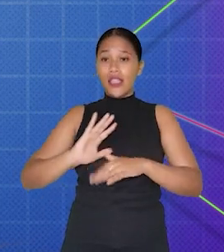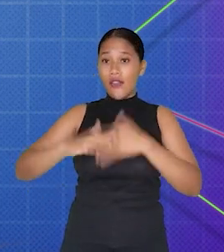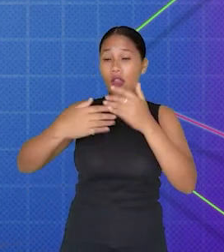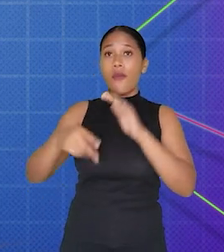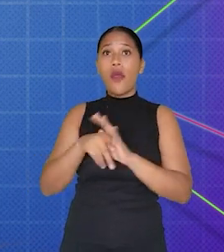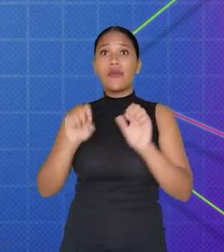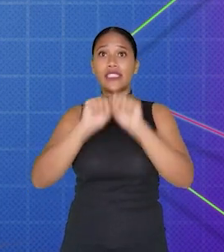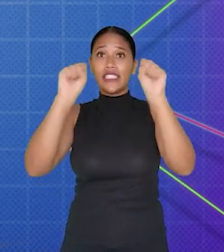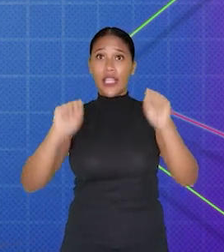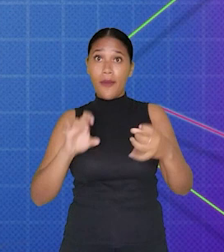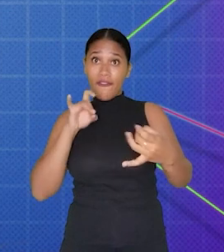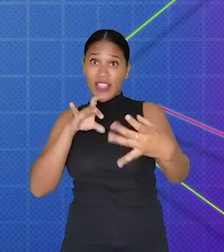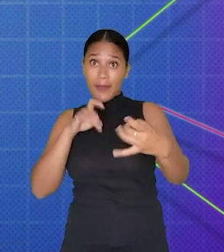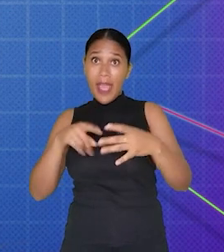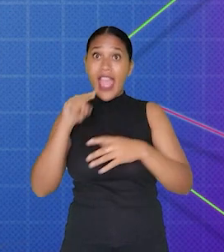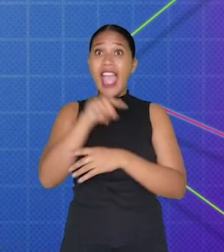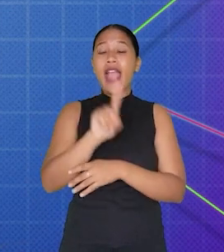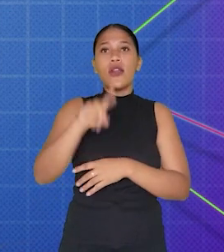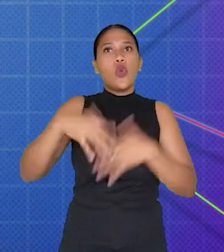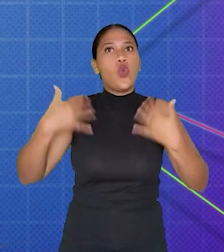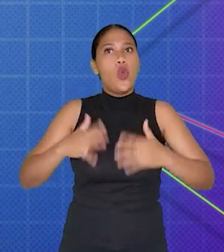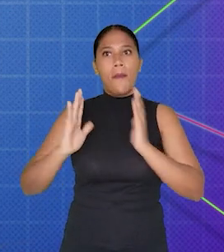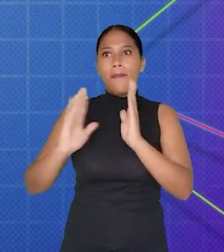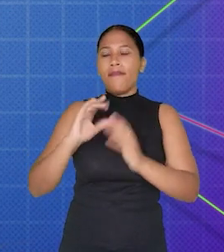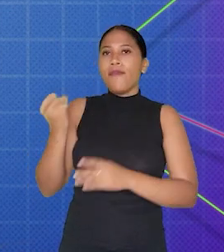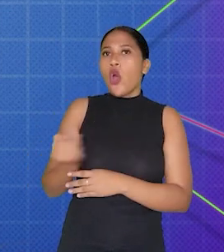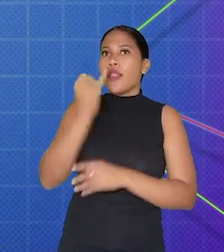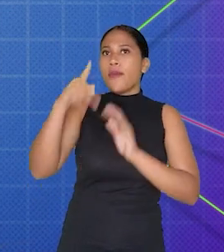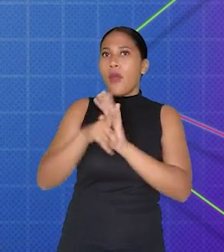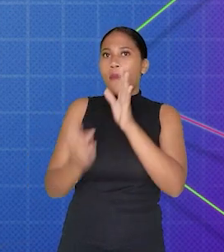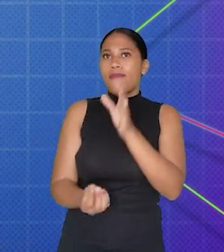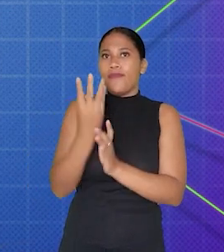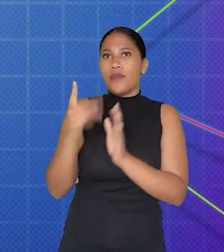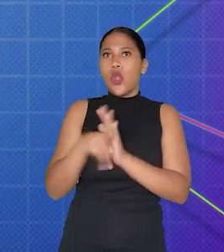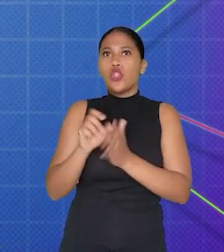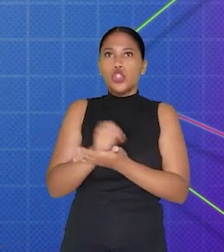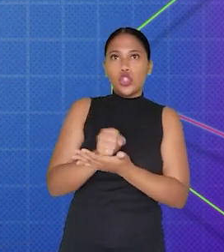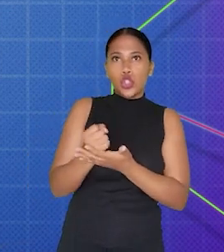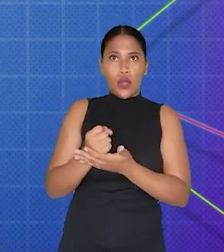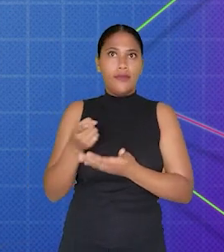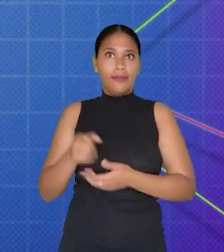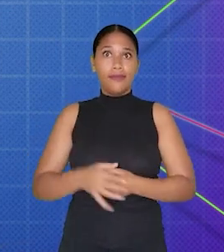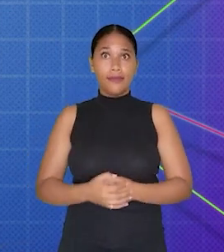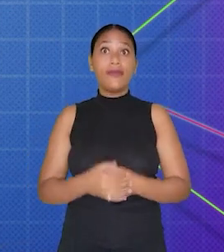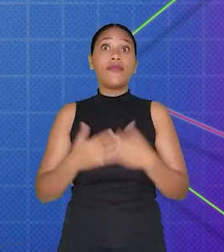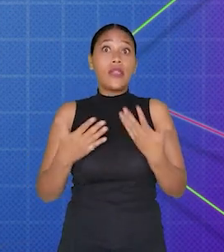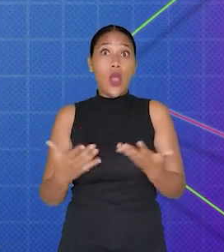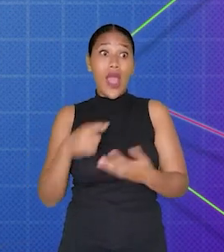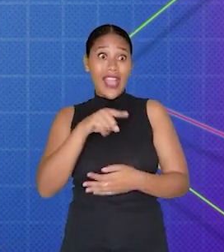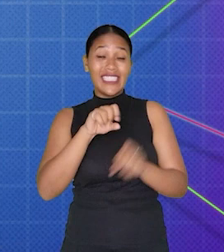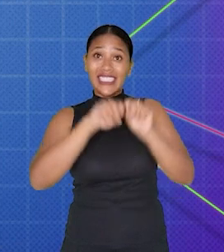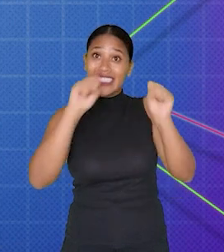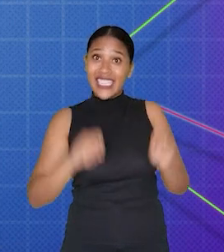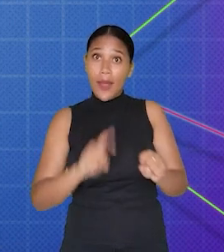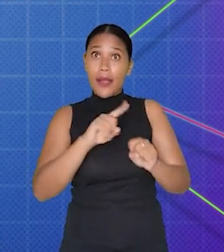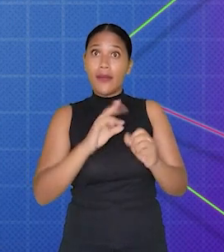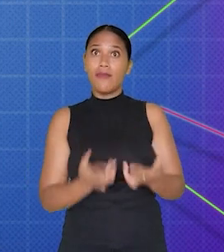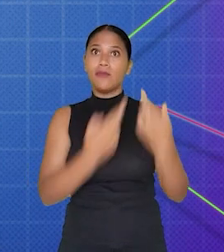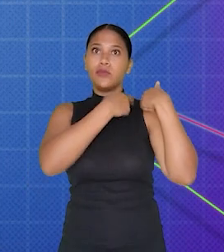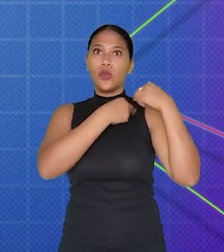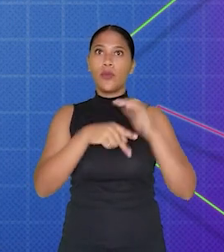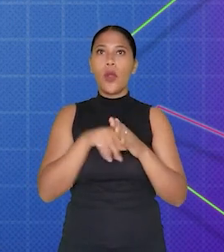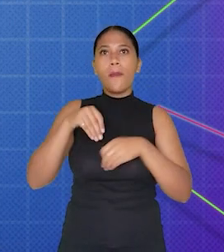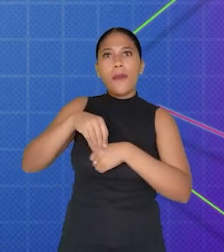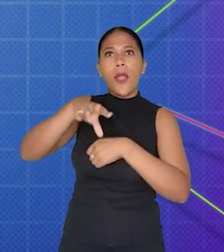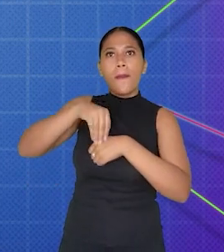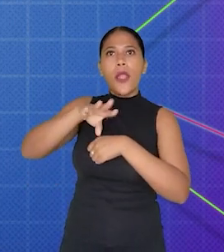imersivos. O desenvolvimento de um sistema de feedback ao jogador é uma parte importante do processo de criação de jogos e aplicativos interativos. Esse